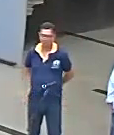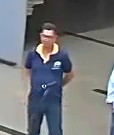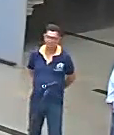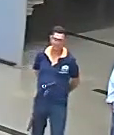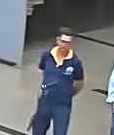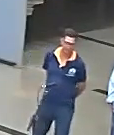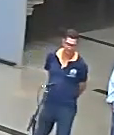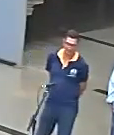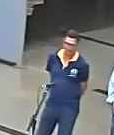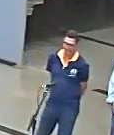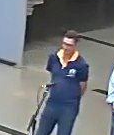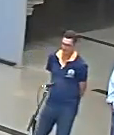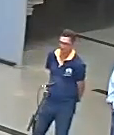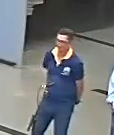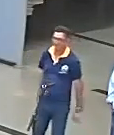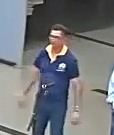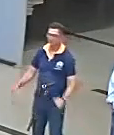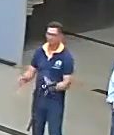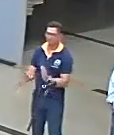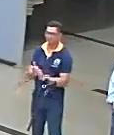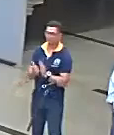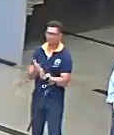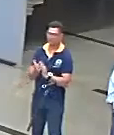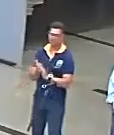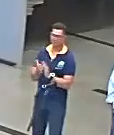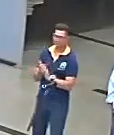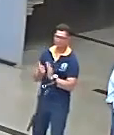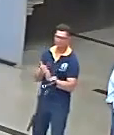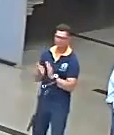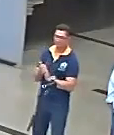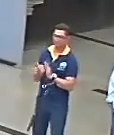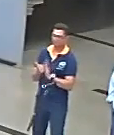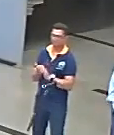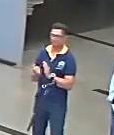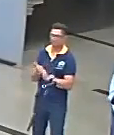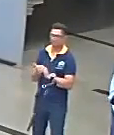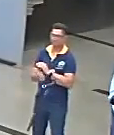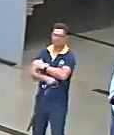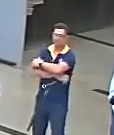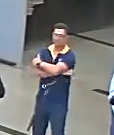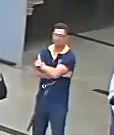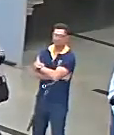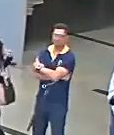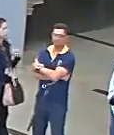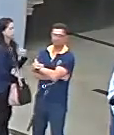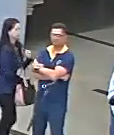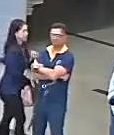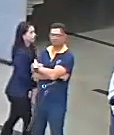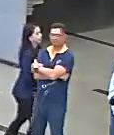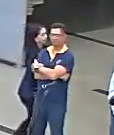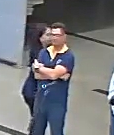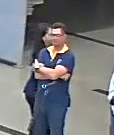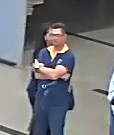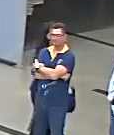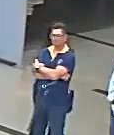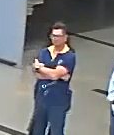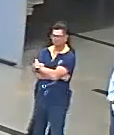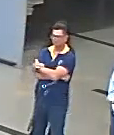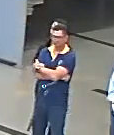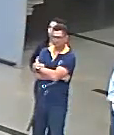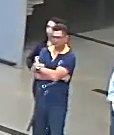políticas Nossa tiraram os cobrador porque foram comprado nós fizemos vários